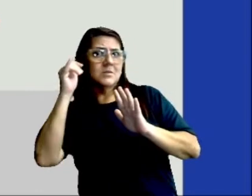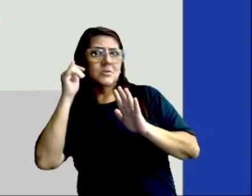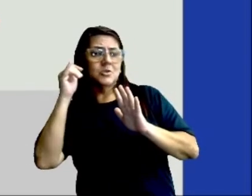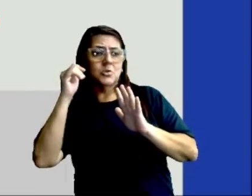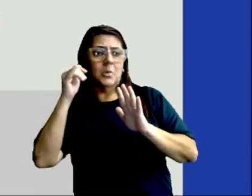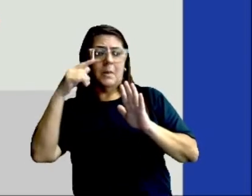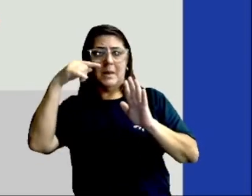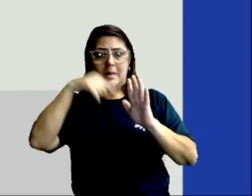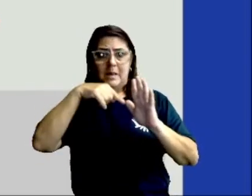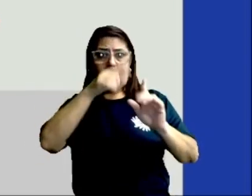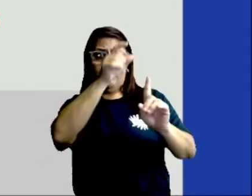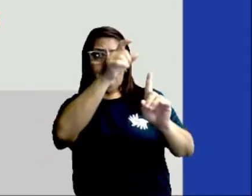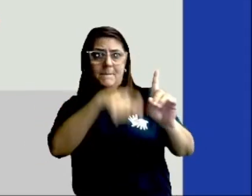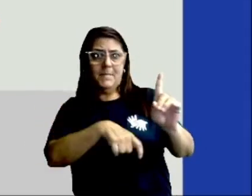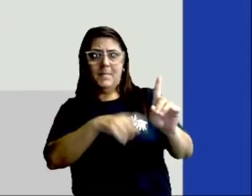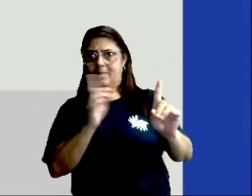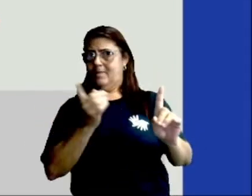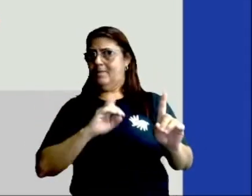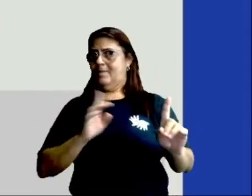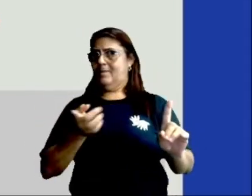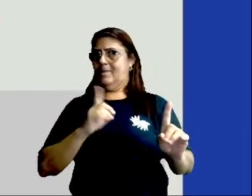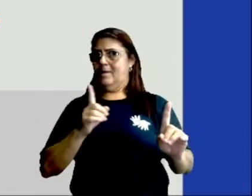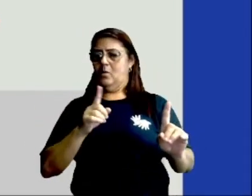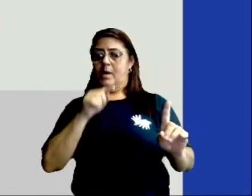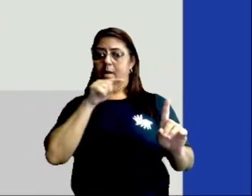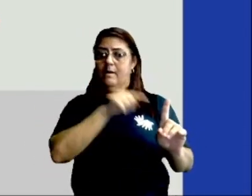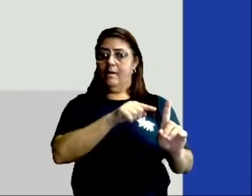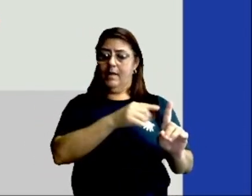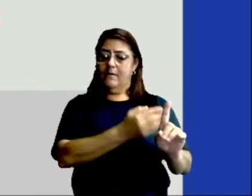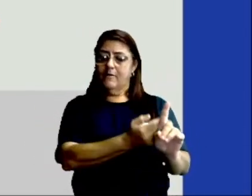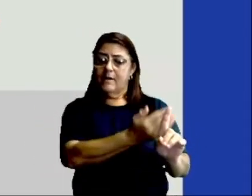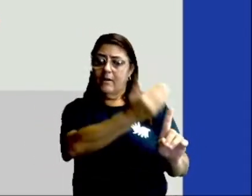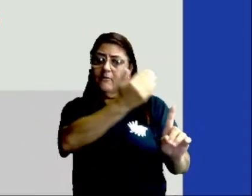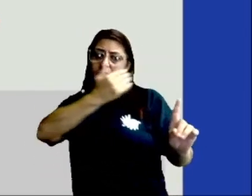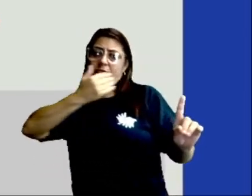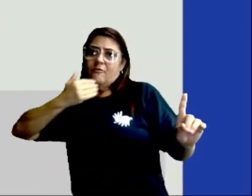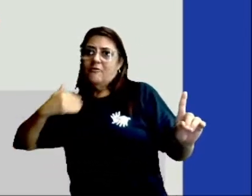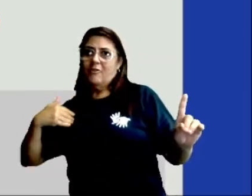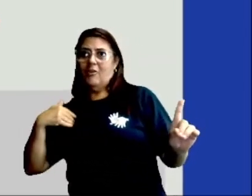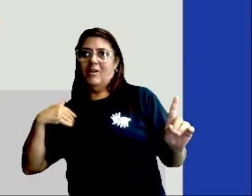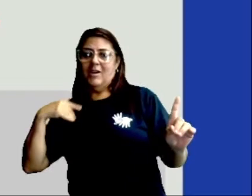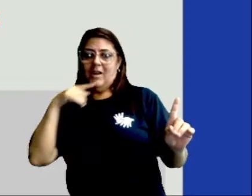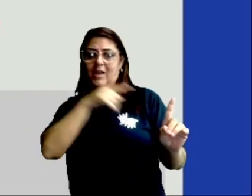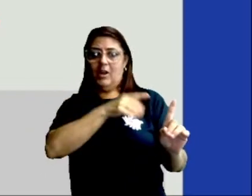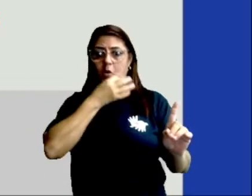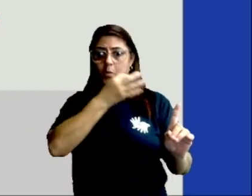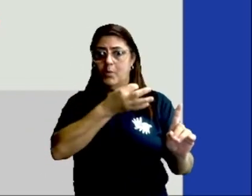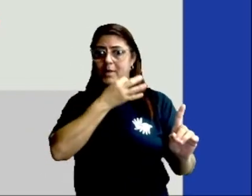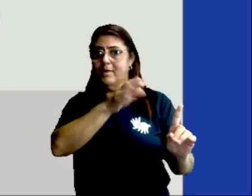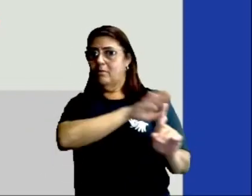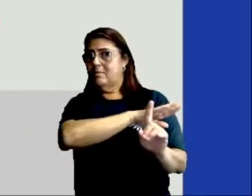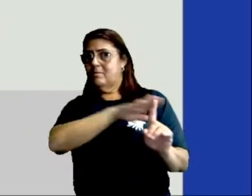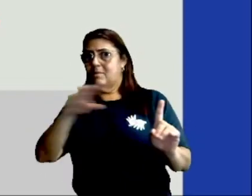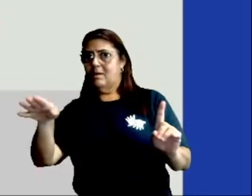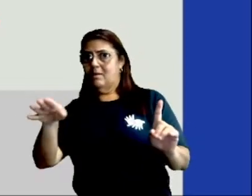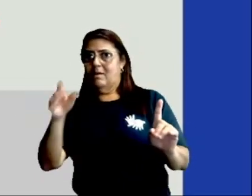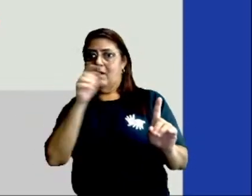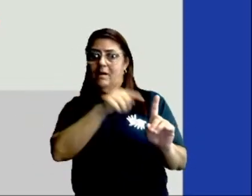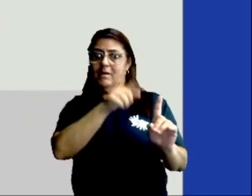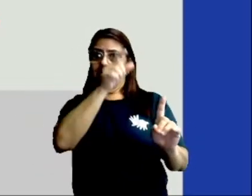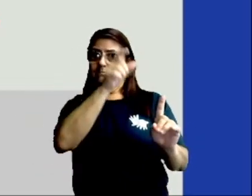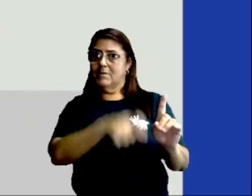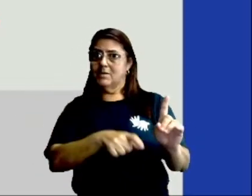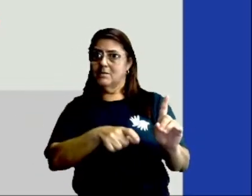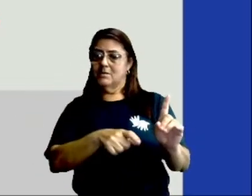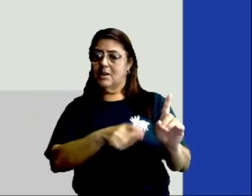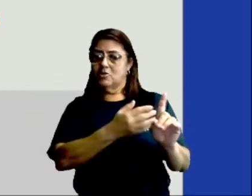é um personagem. Esse tipo de narrador é imparcial, ou seja, não emite opinião durante os acontecimentos da narrativa.